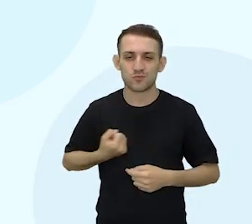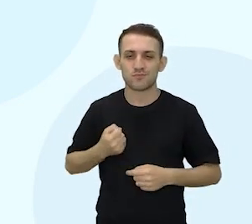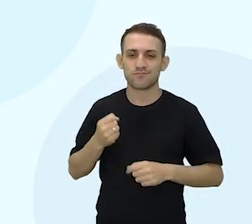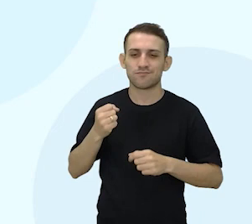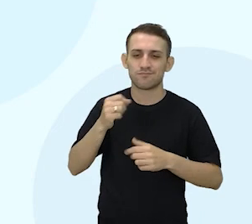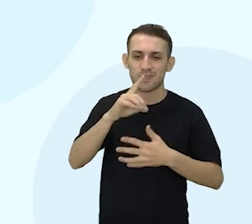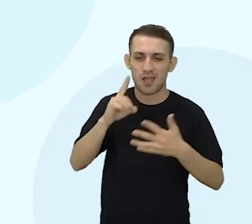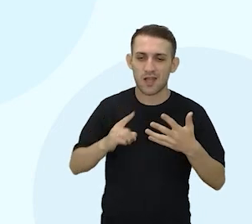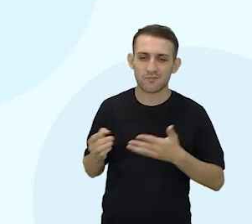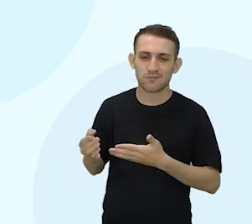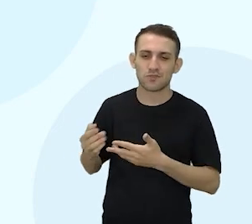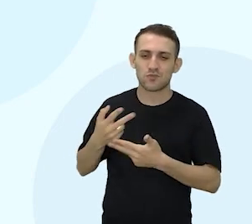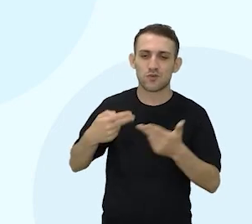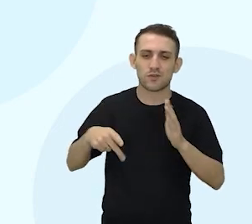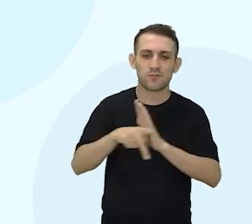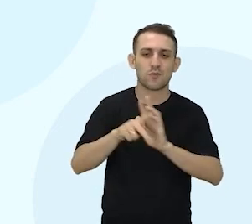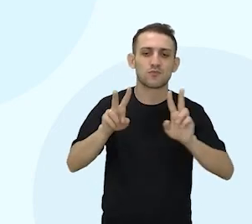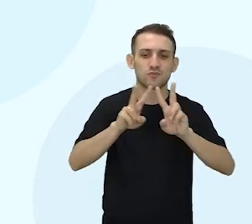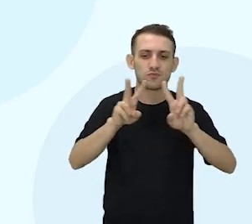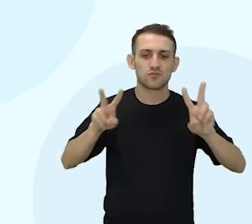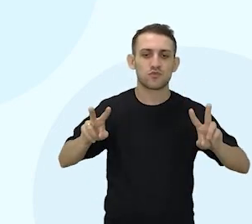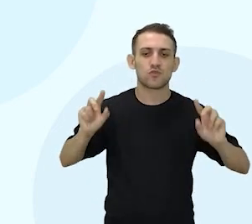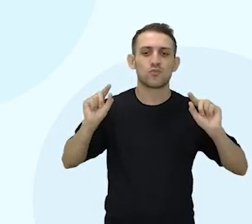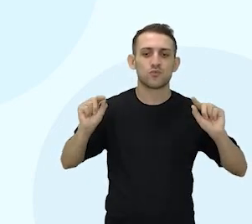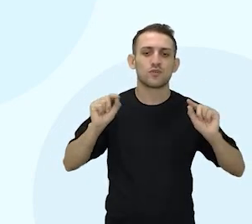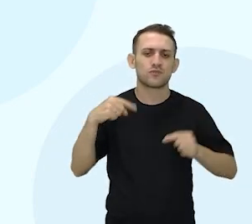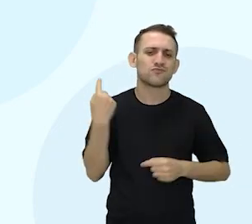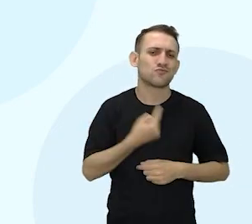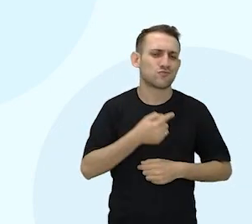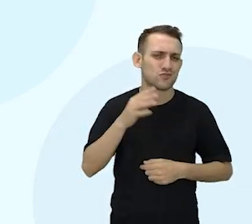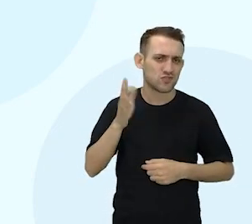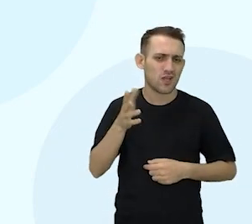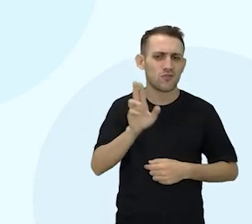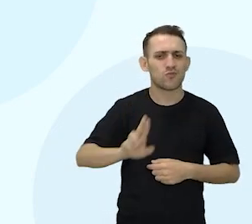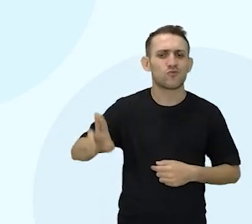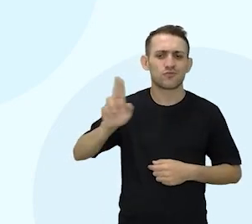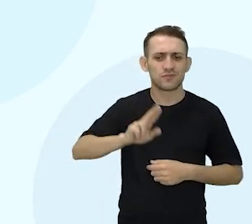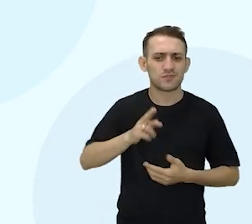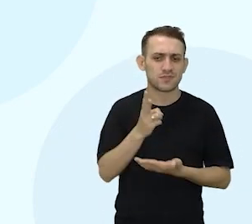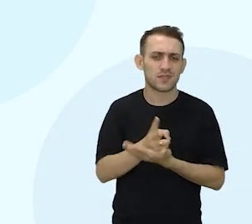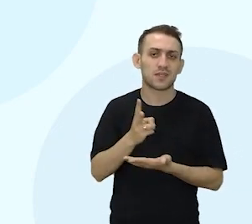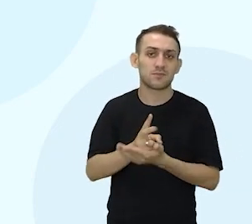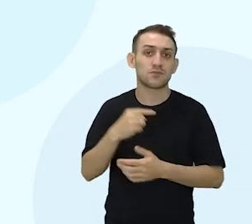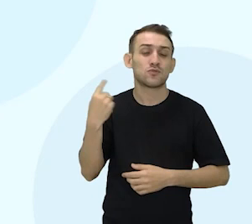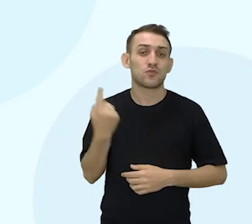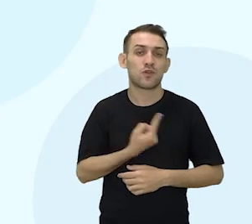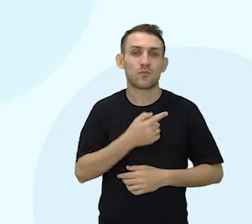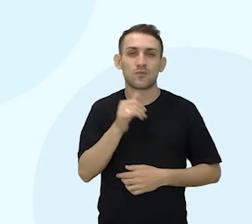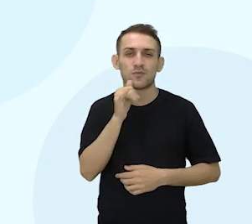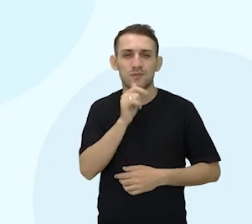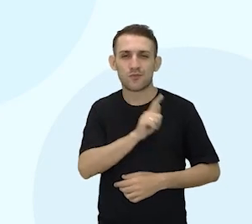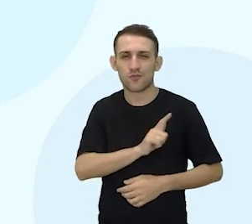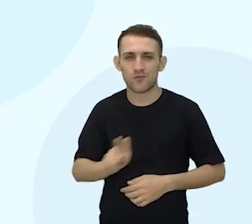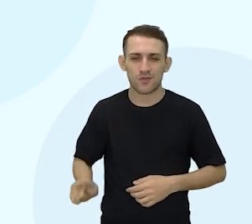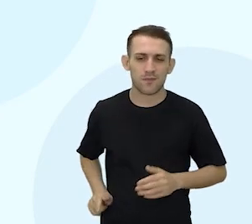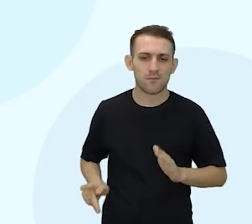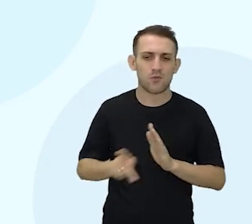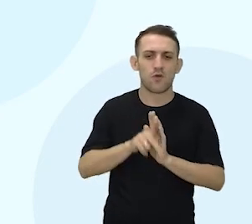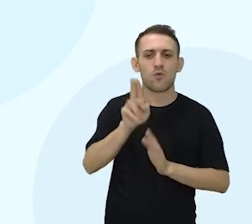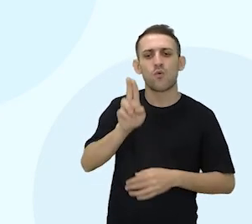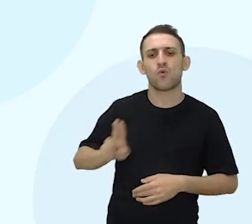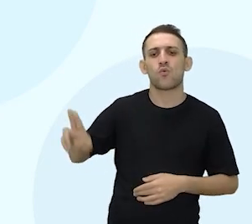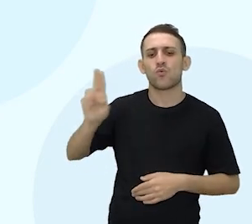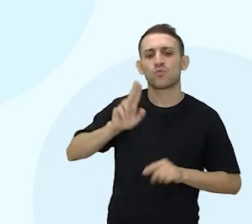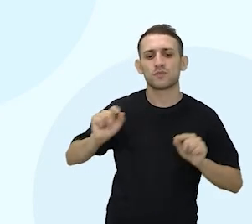dados relacionados aí que a gente acaba utilizando isso muitas vezes, né? A gente, que eu estou dizendo, os governos, né, utilizam